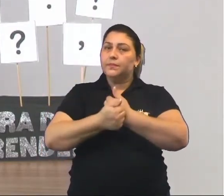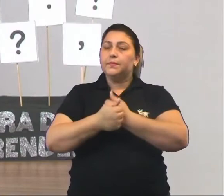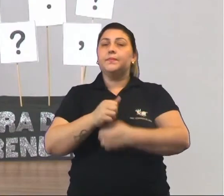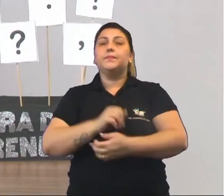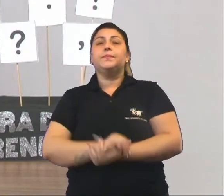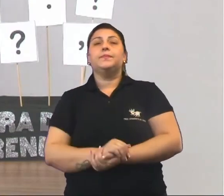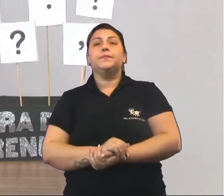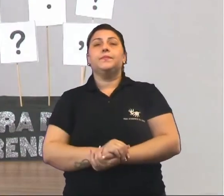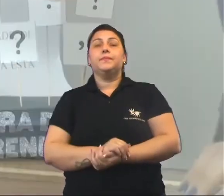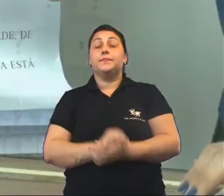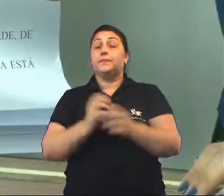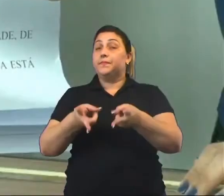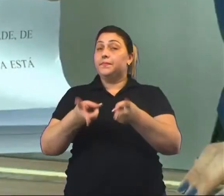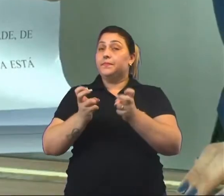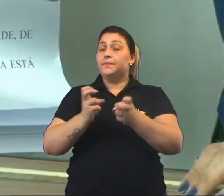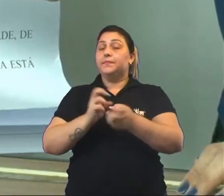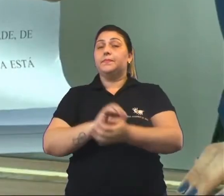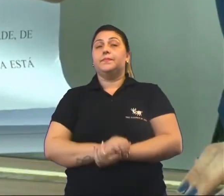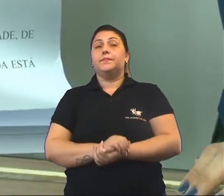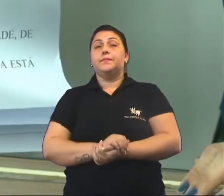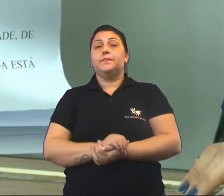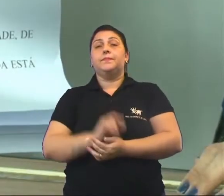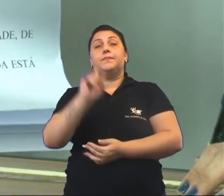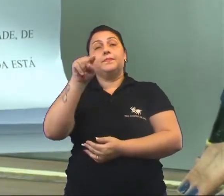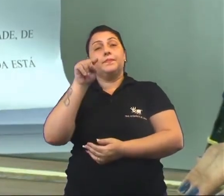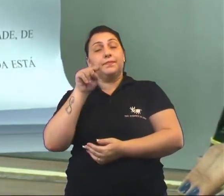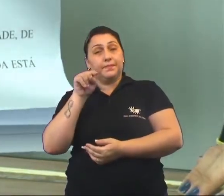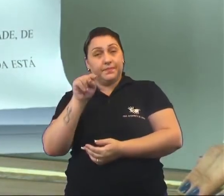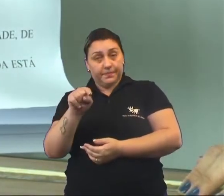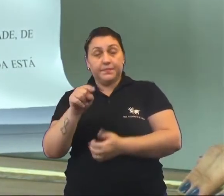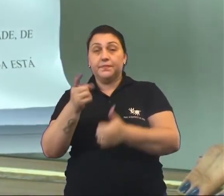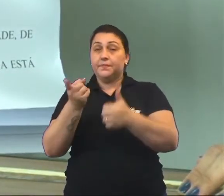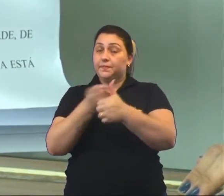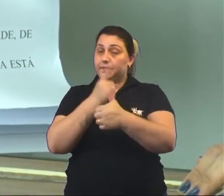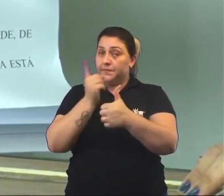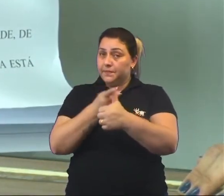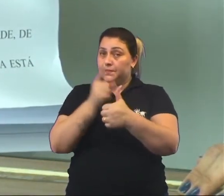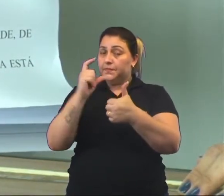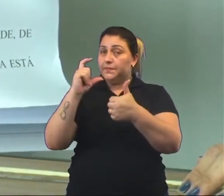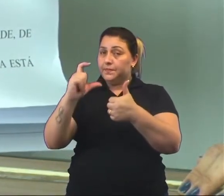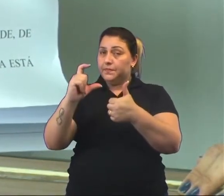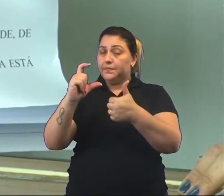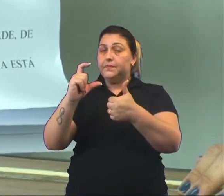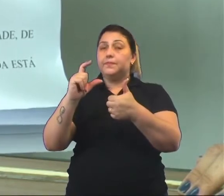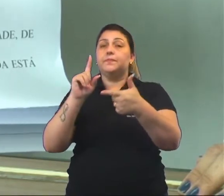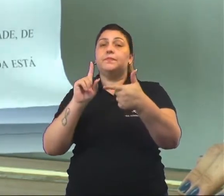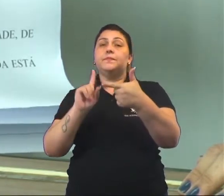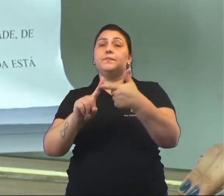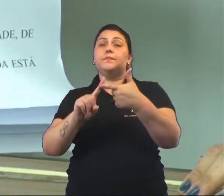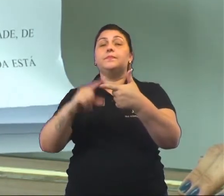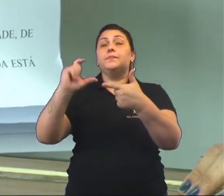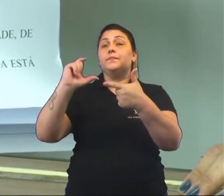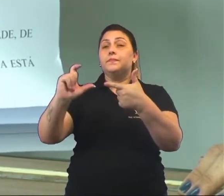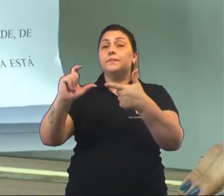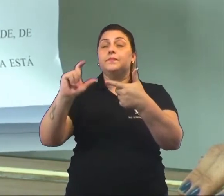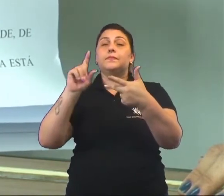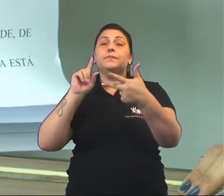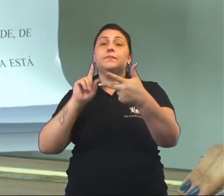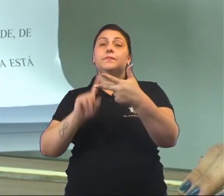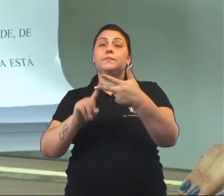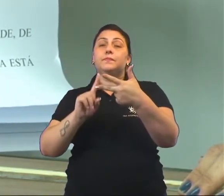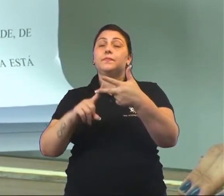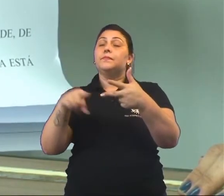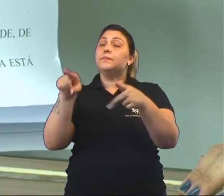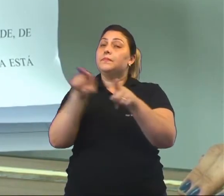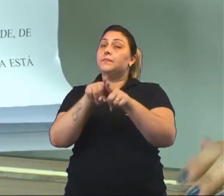juntos? Então, nós percebemos aqui o ponto de exclamação no primeiro quadrinho, no segundo quadrinho